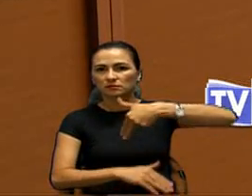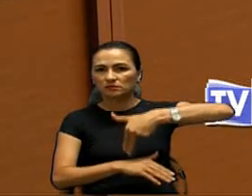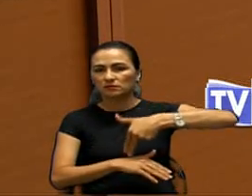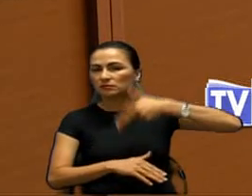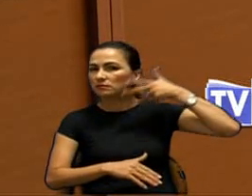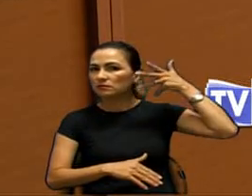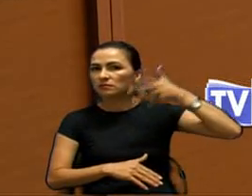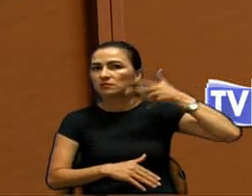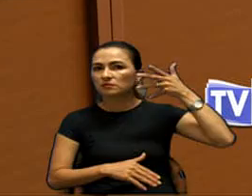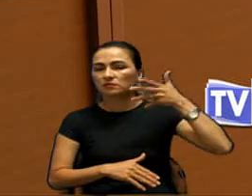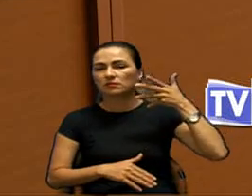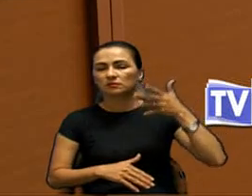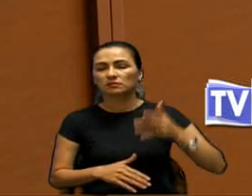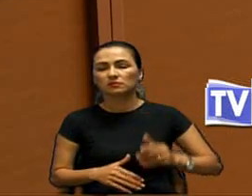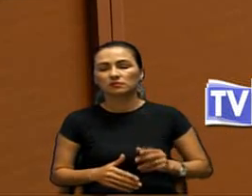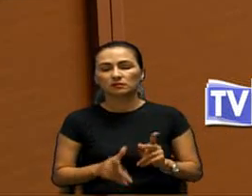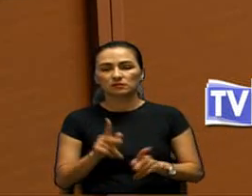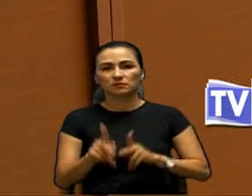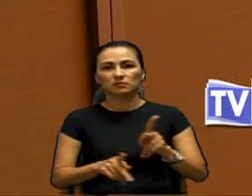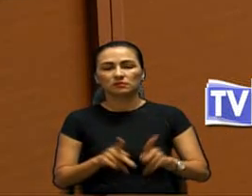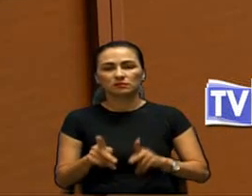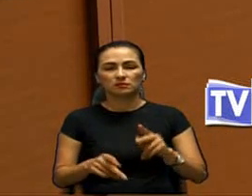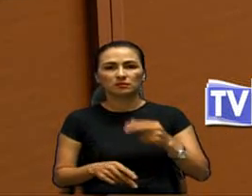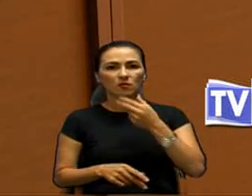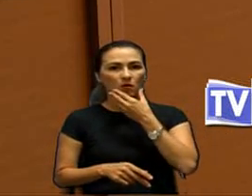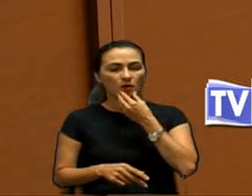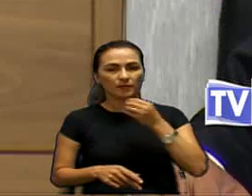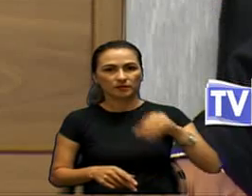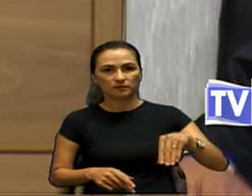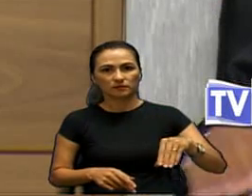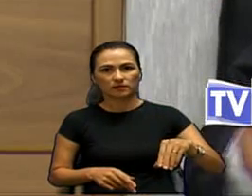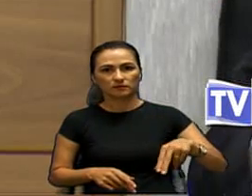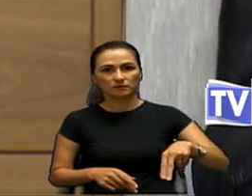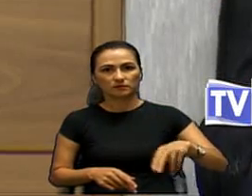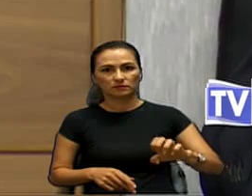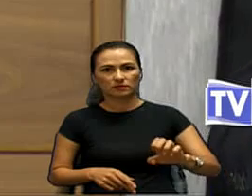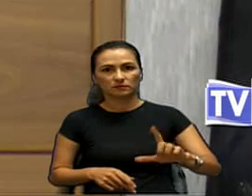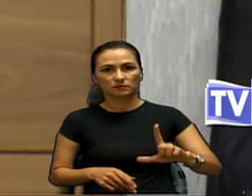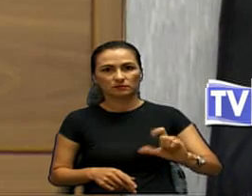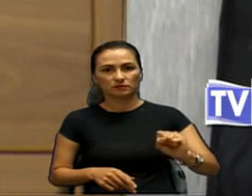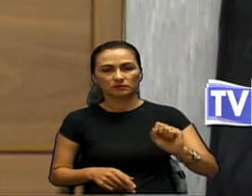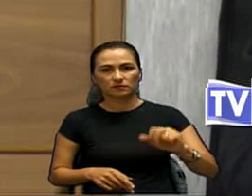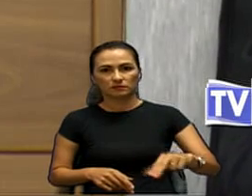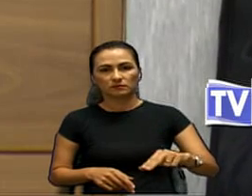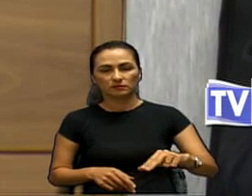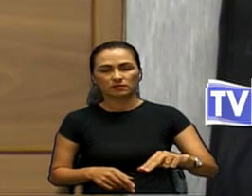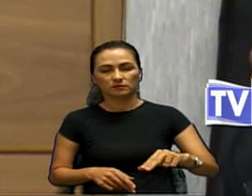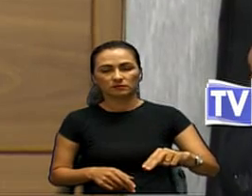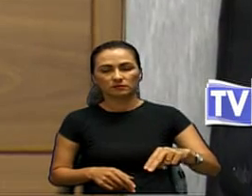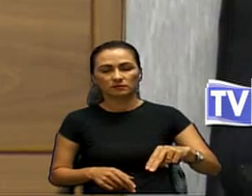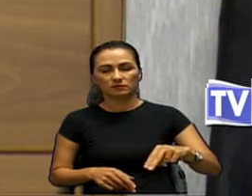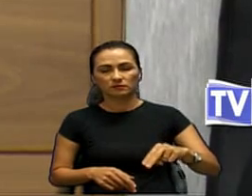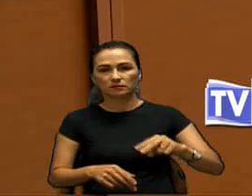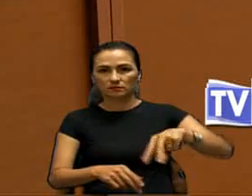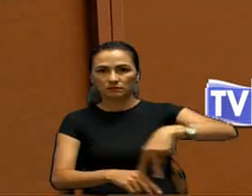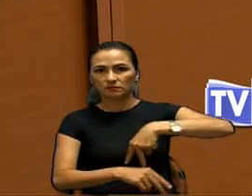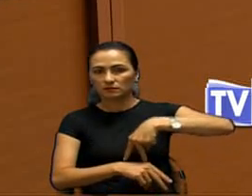Não tem. Senhor Nelson José de Carvalho, que usa a tribuna popular.